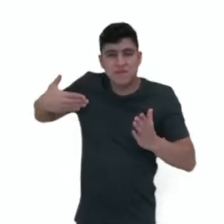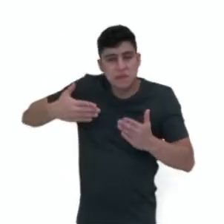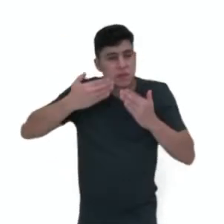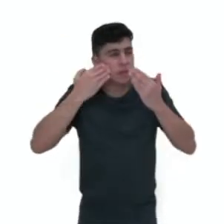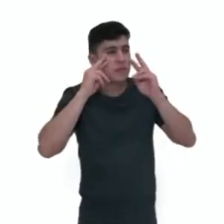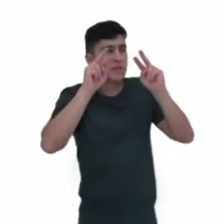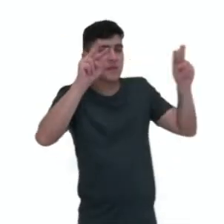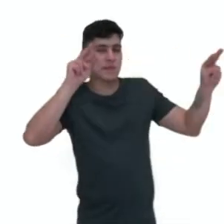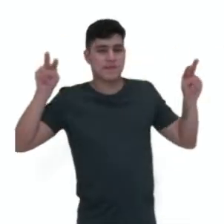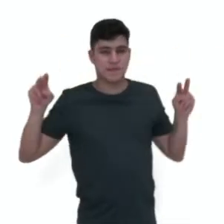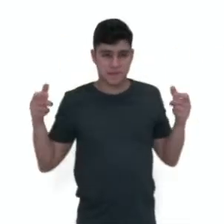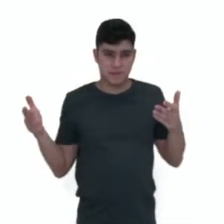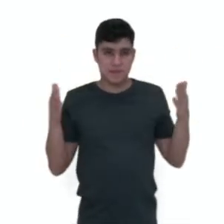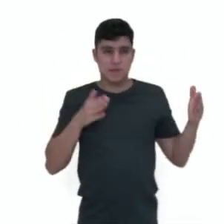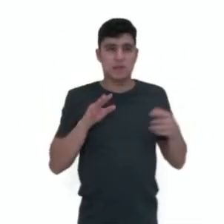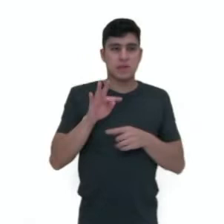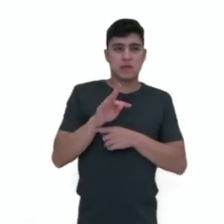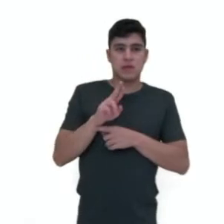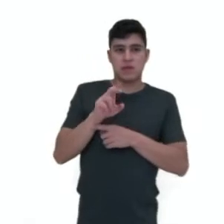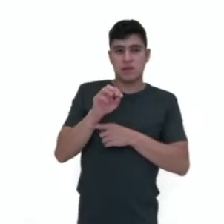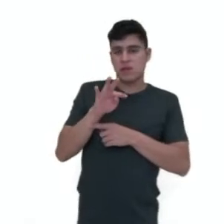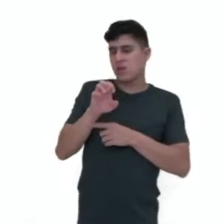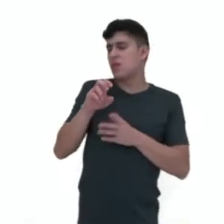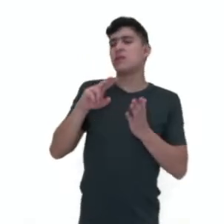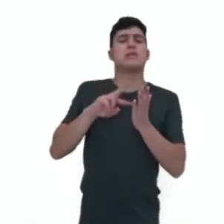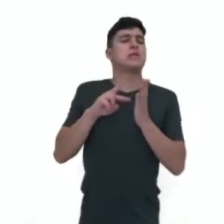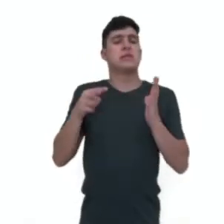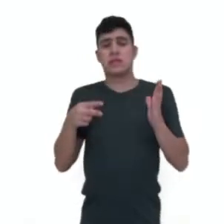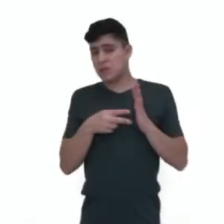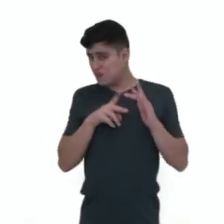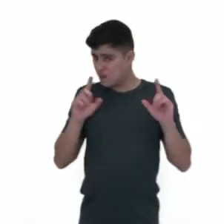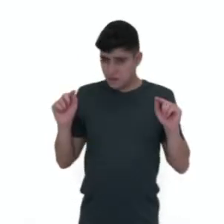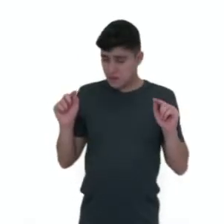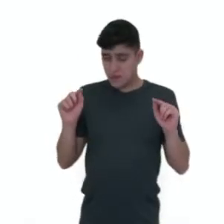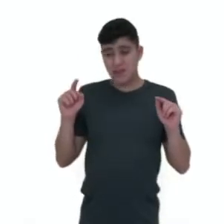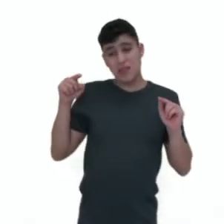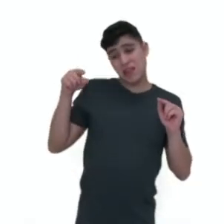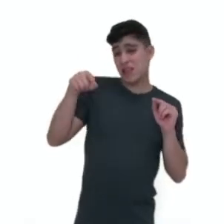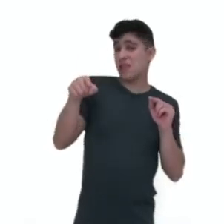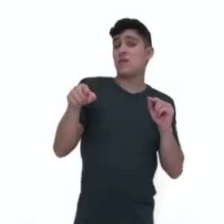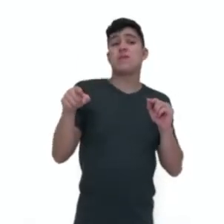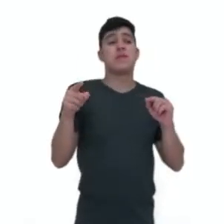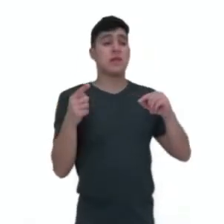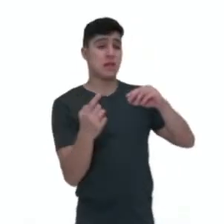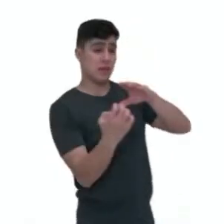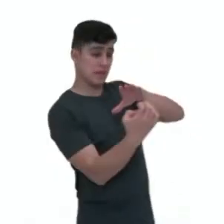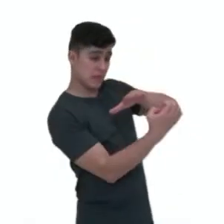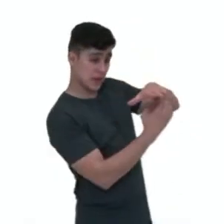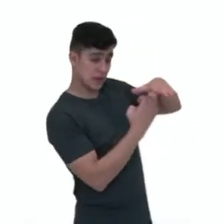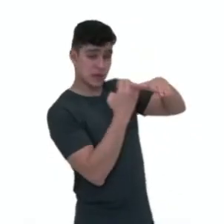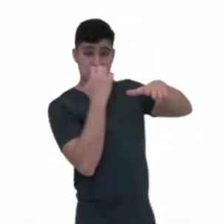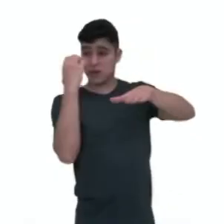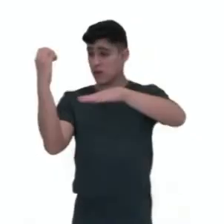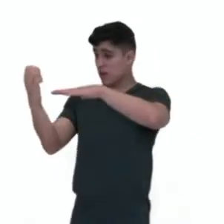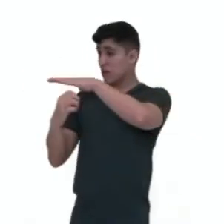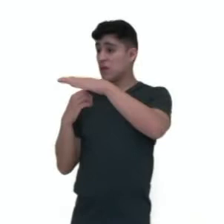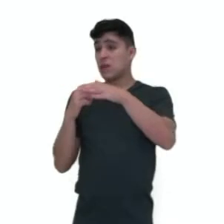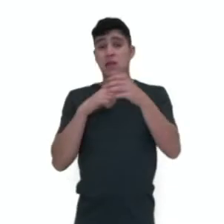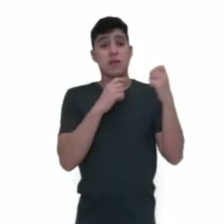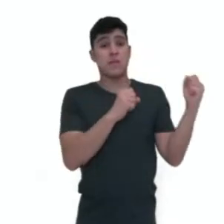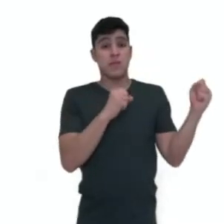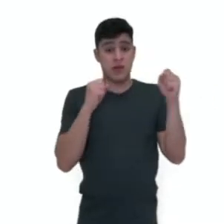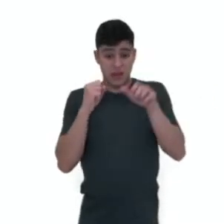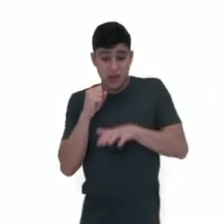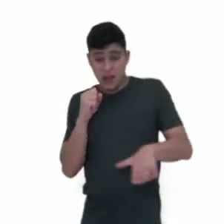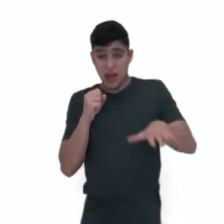O que é o trust, afinal de contas? É o nome dado quando uma ou mais empresas que já detêm grande parte do mercado